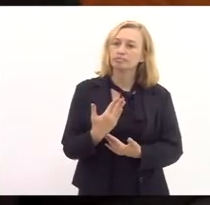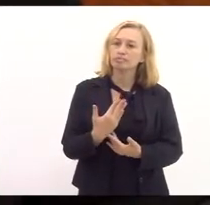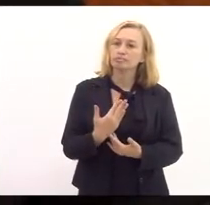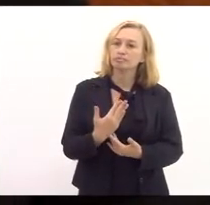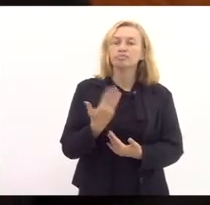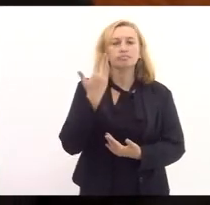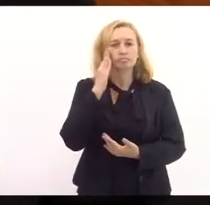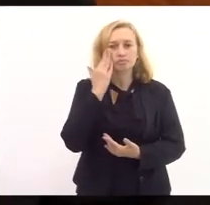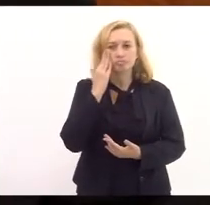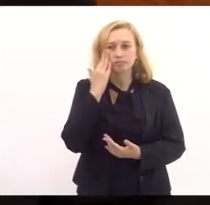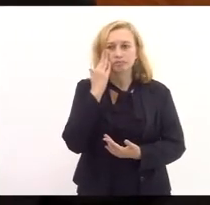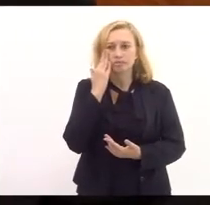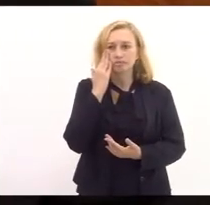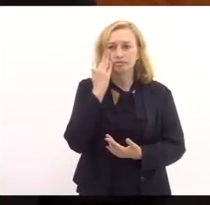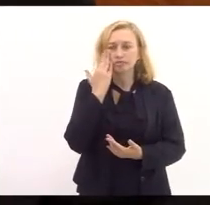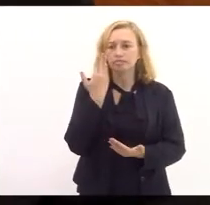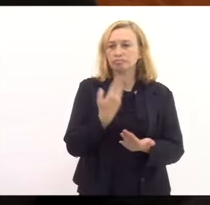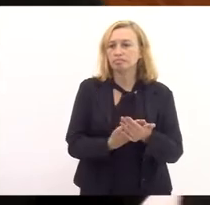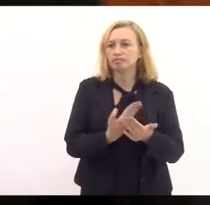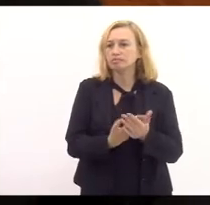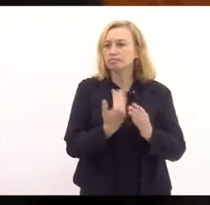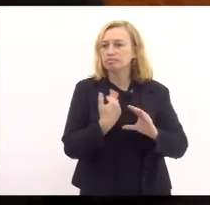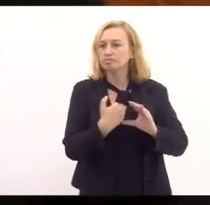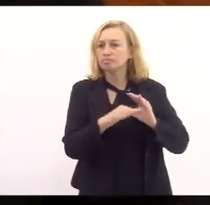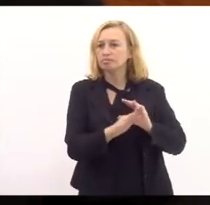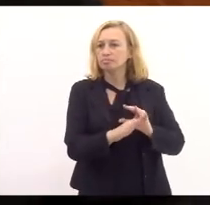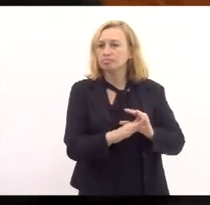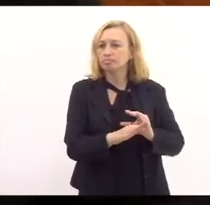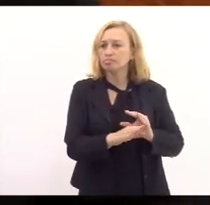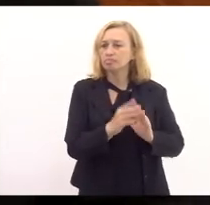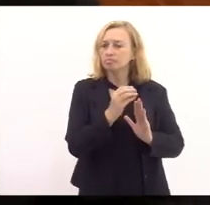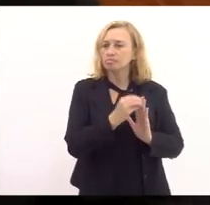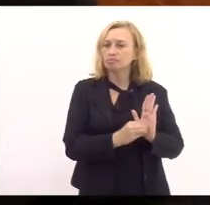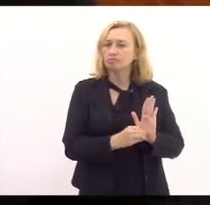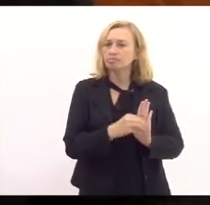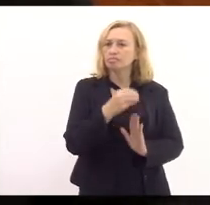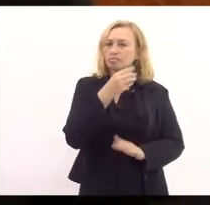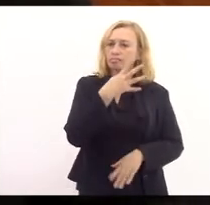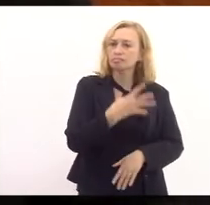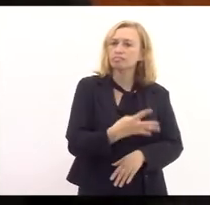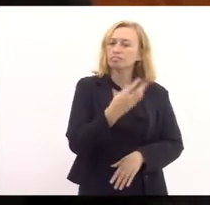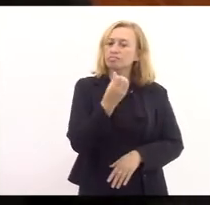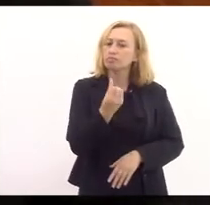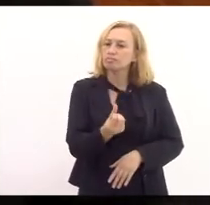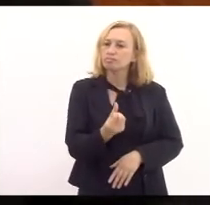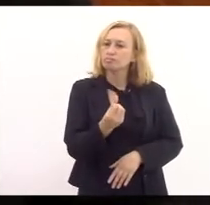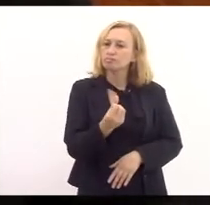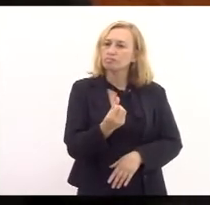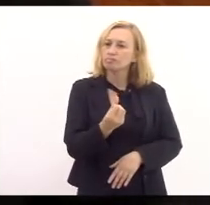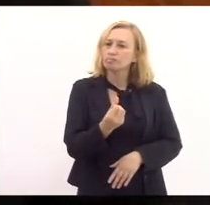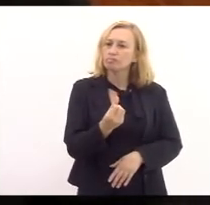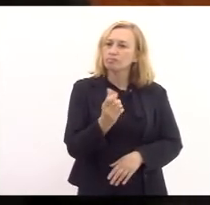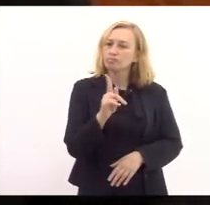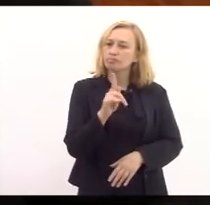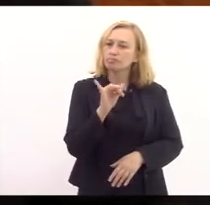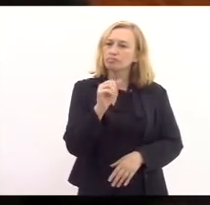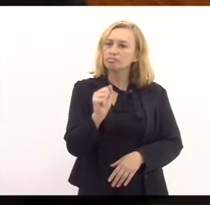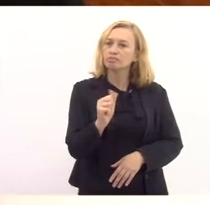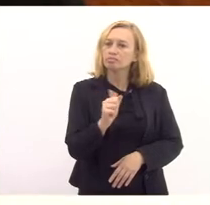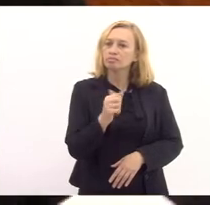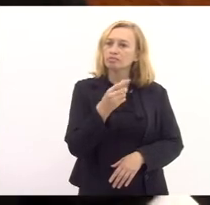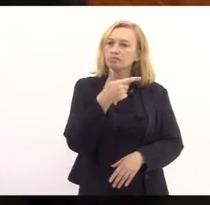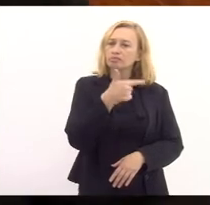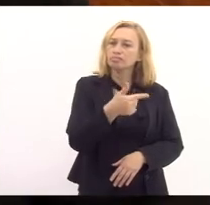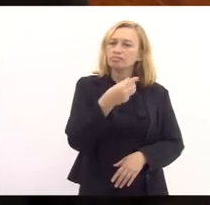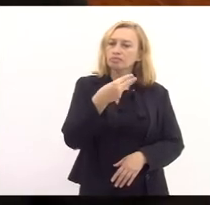nós entendemos que esse estudo foi encaminhado através do ofício número 46 daqui dessa agência, no dia 23 de